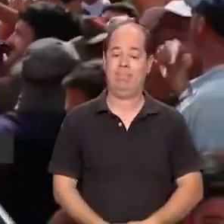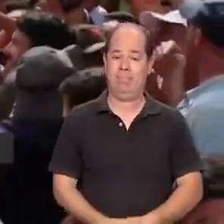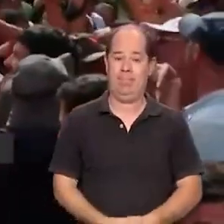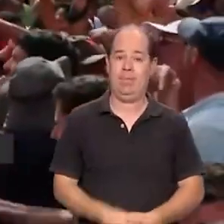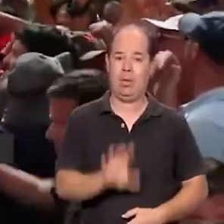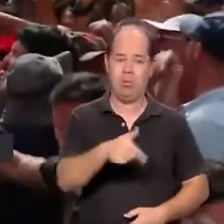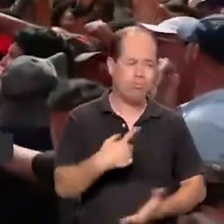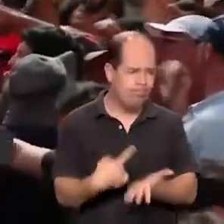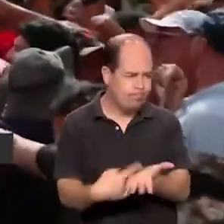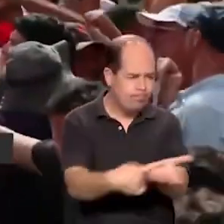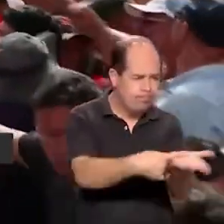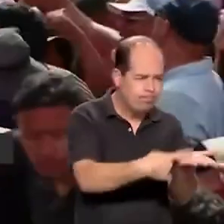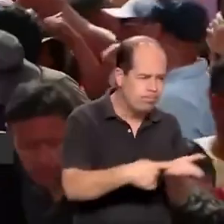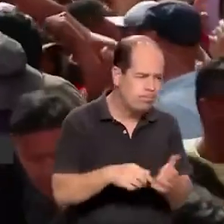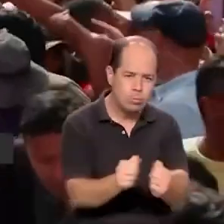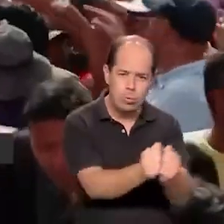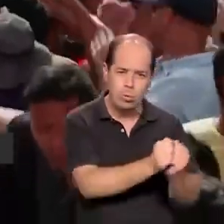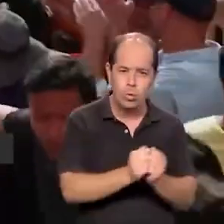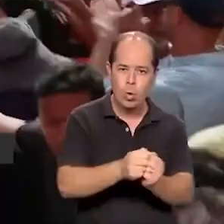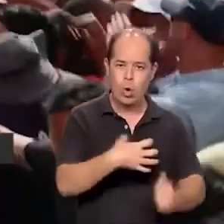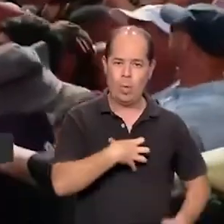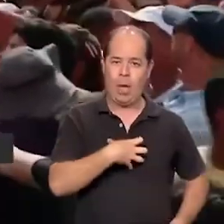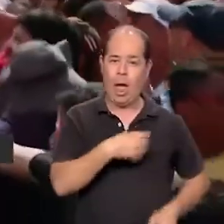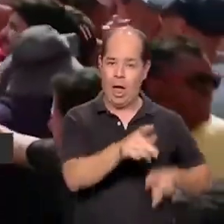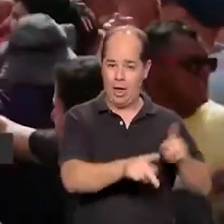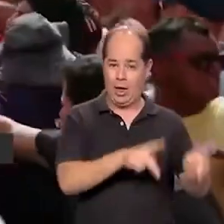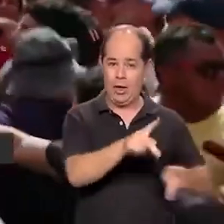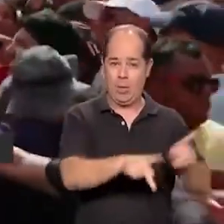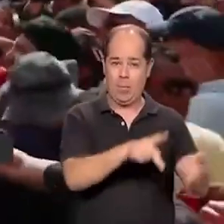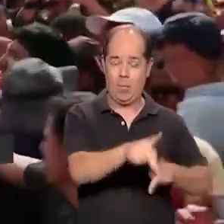se uniram, o povo baiano,